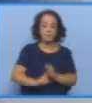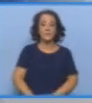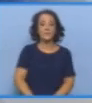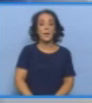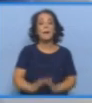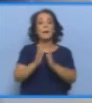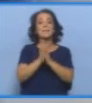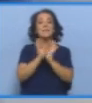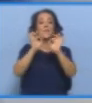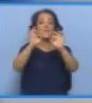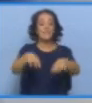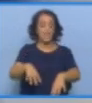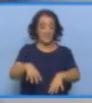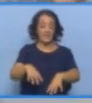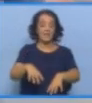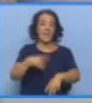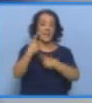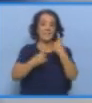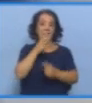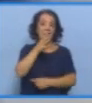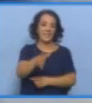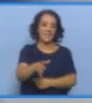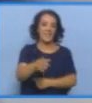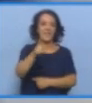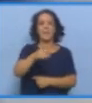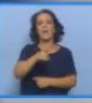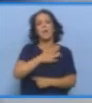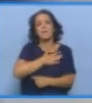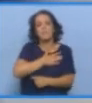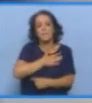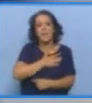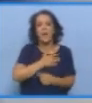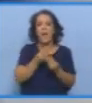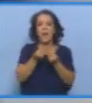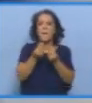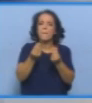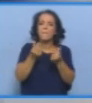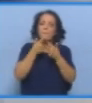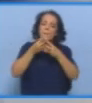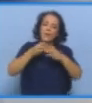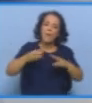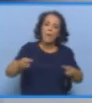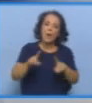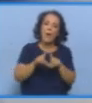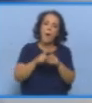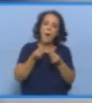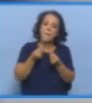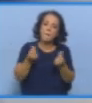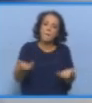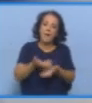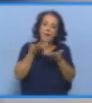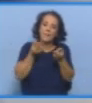das missas, por vezes na catedral, dizia assim, ele fazia muito afavelmente, ele tinha uma linguagem afável, cordial, mas